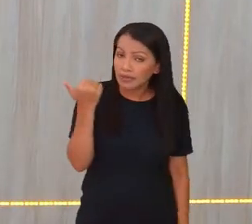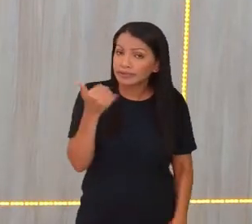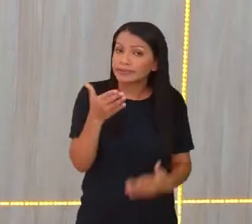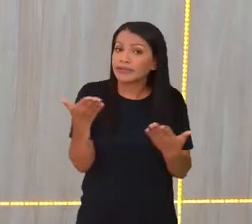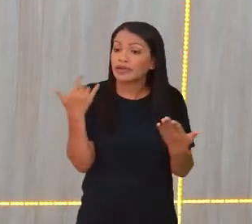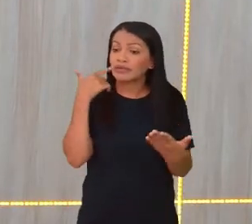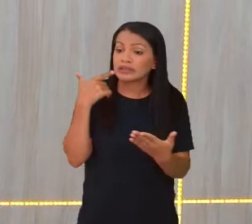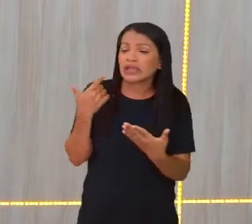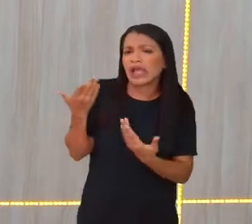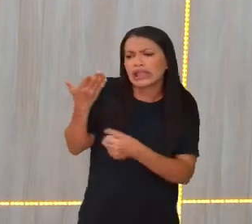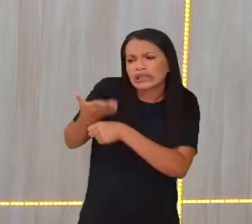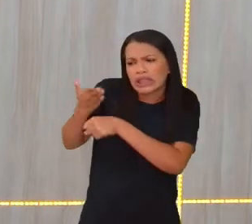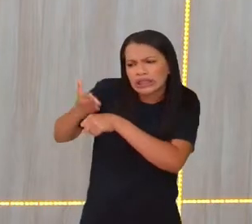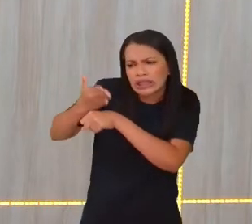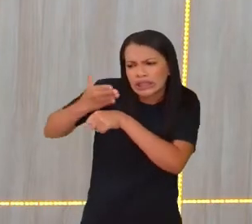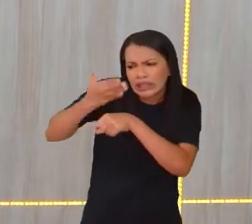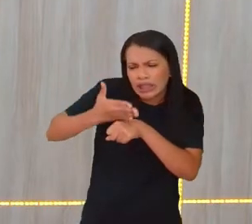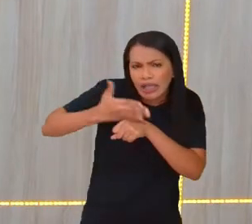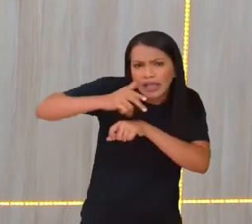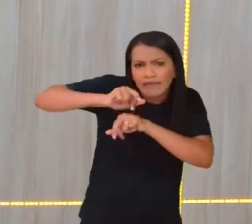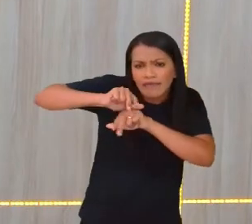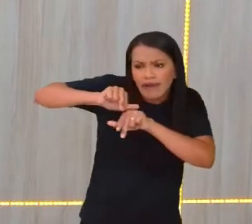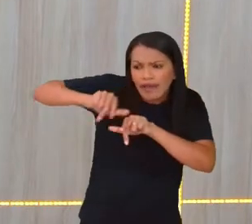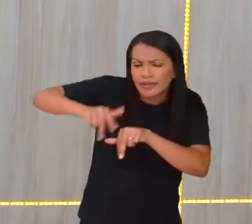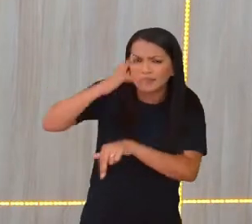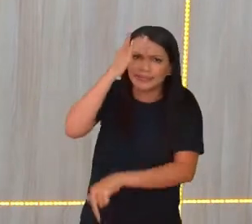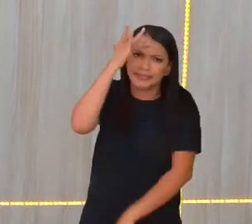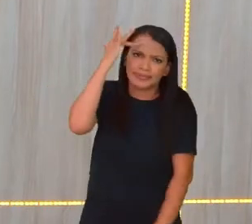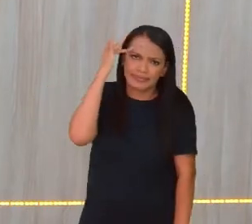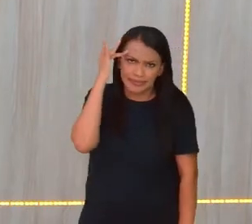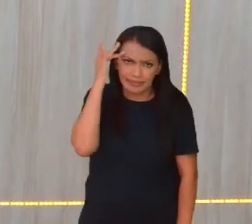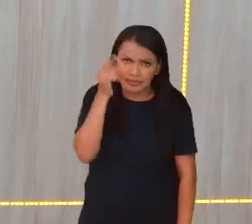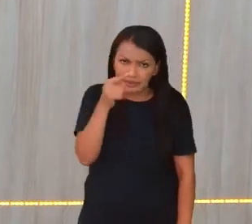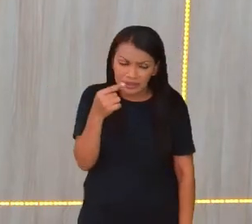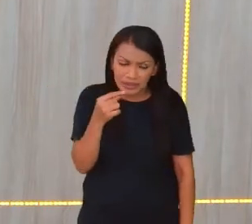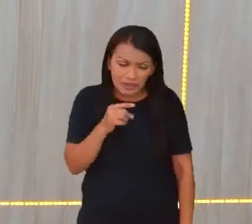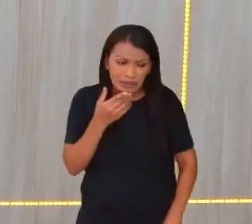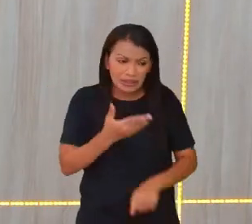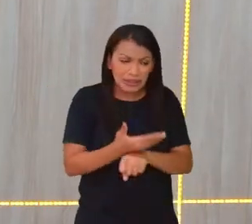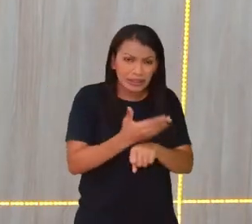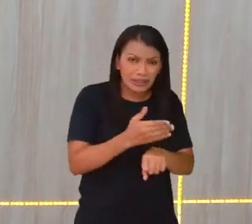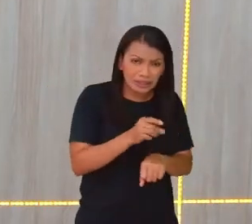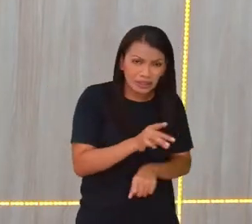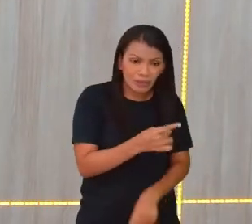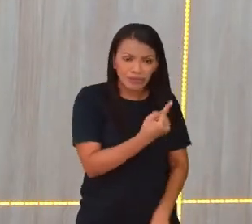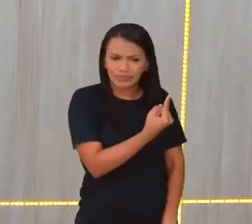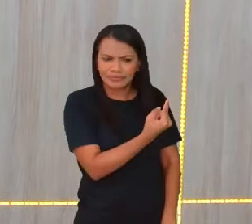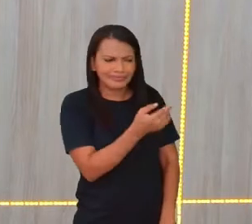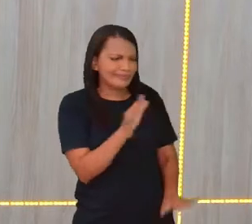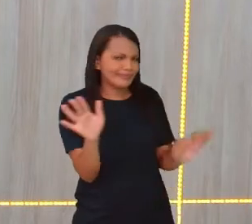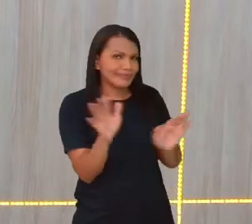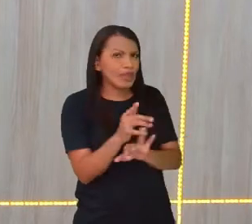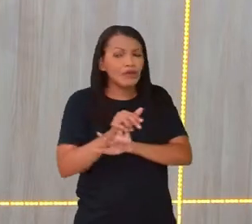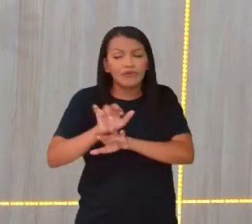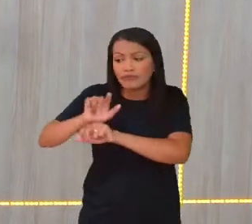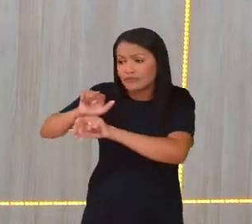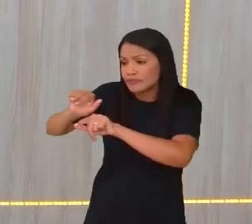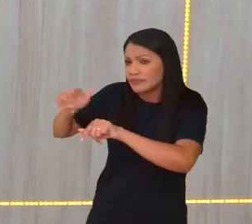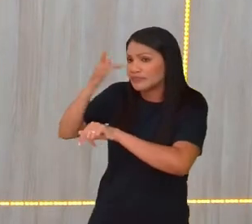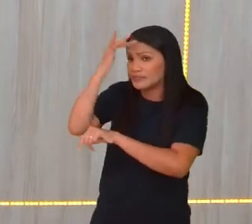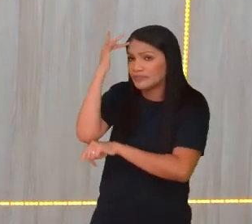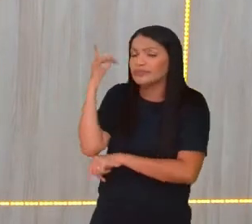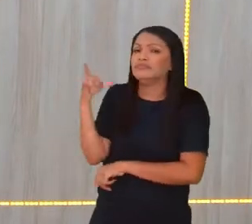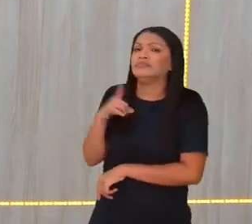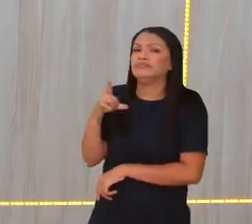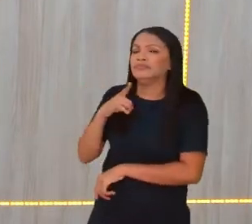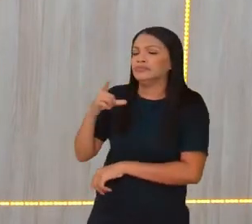você treina, né, ali com várias pessoas. Dificilmente você treina somente com uma. Porque várias pessoas têm várias características